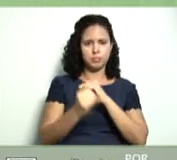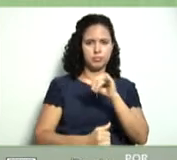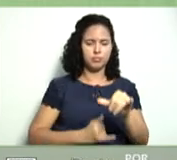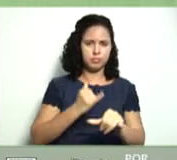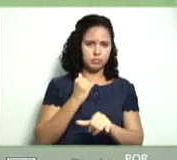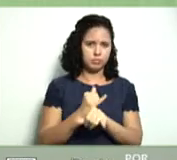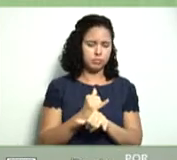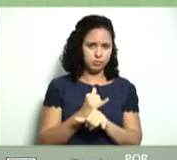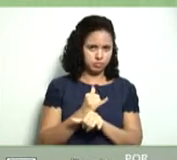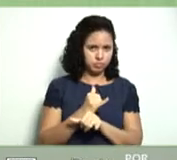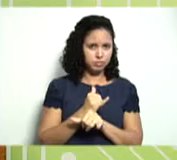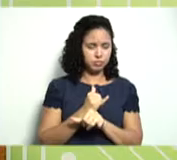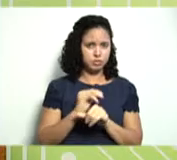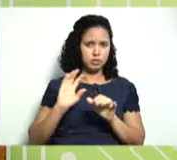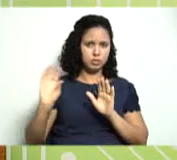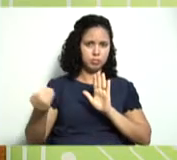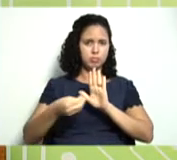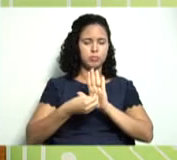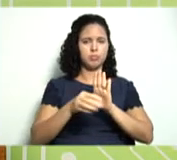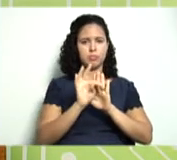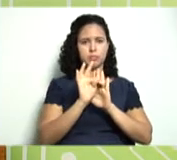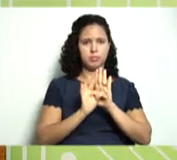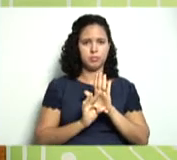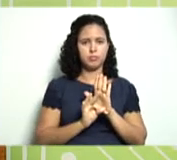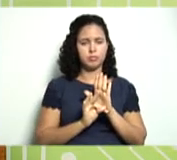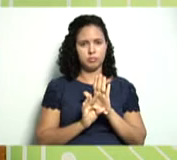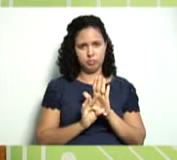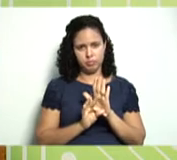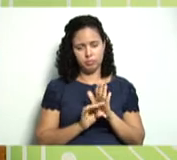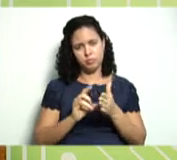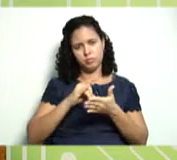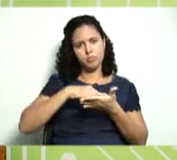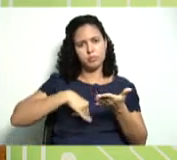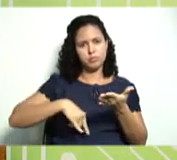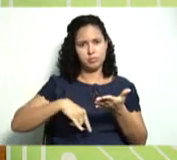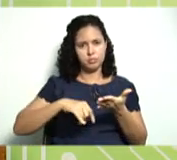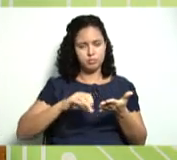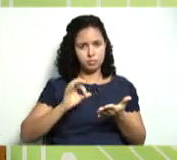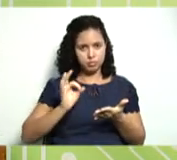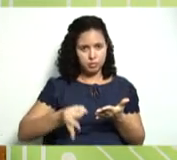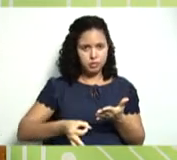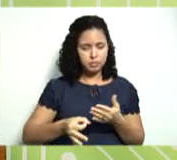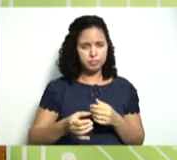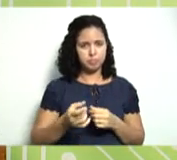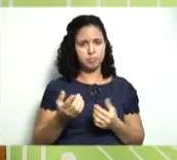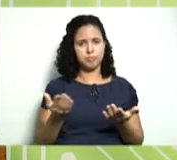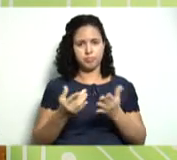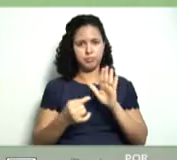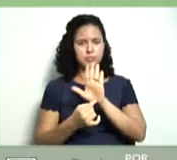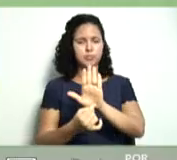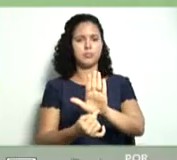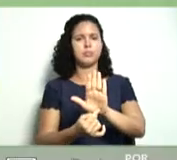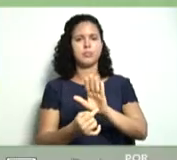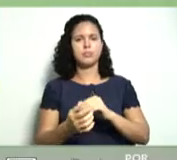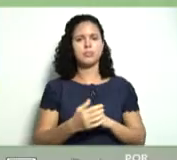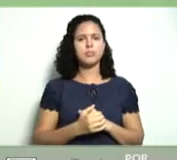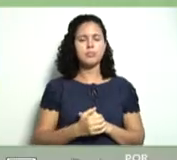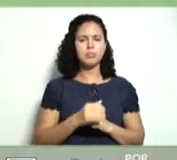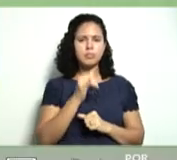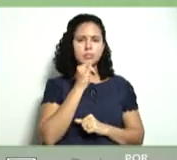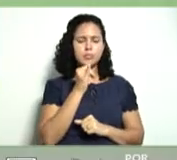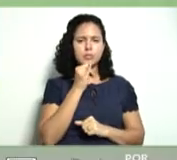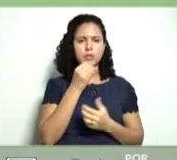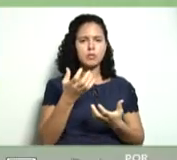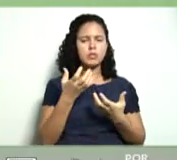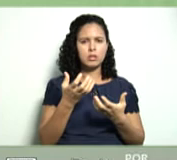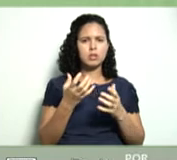imagens as ciências e inserida no seu documento certo vou mostrar aqui pra vocês agora por exemplo quer